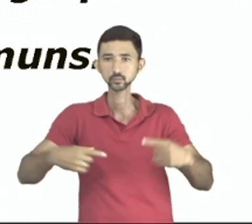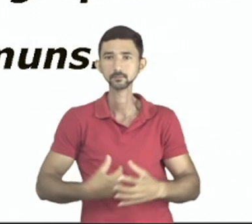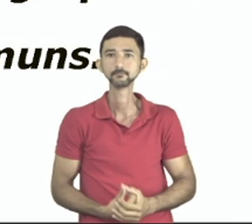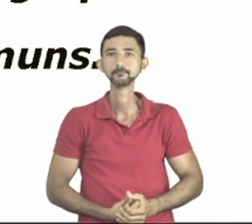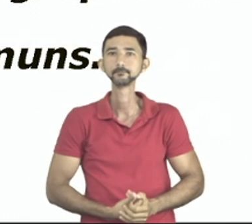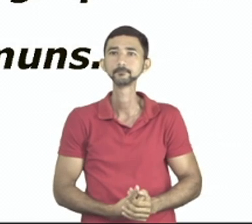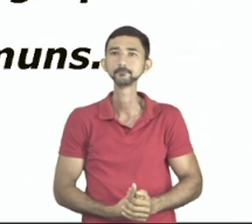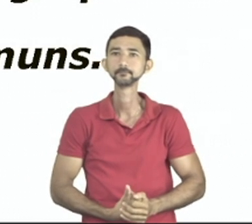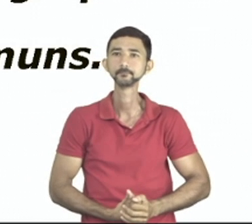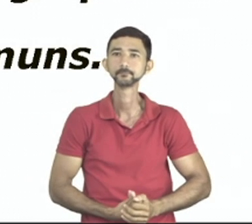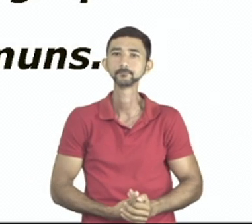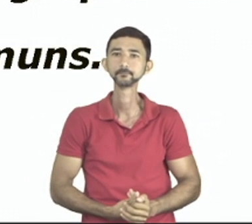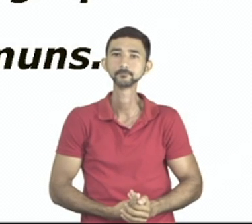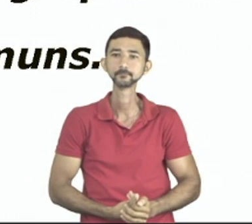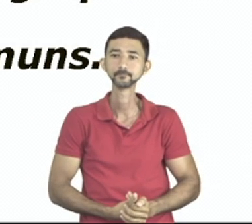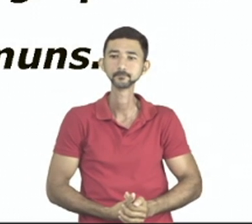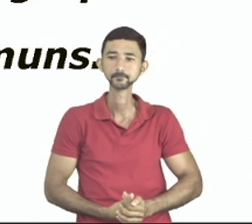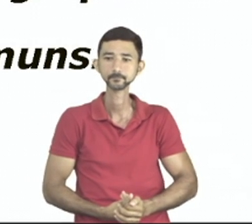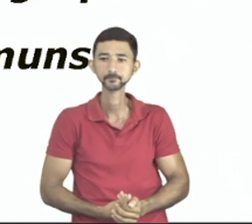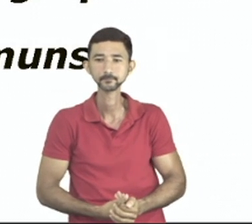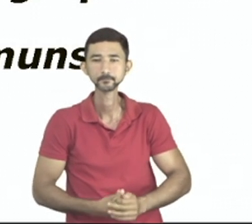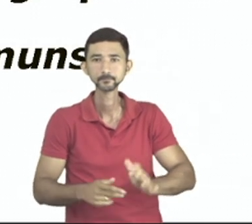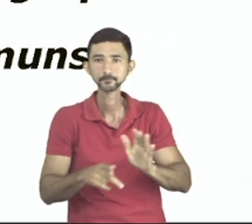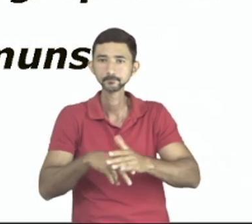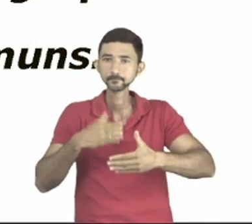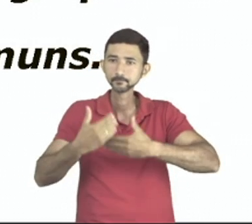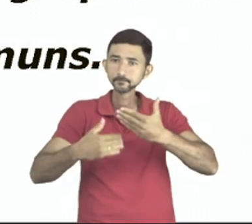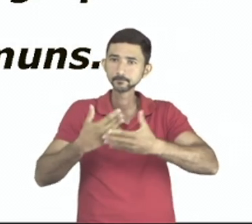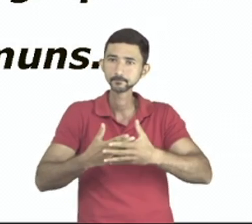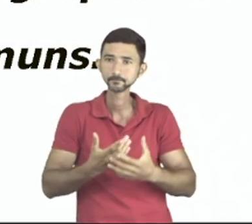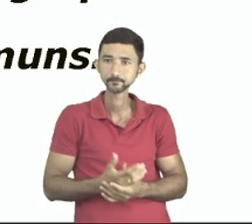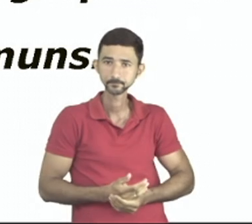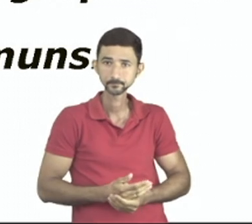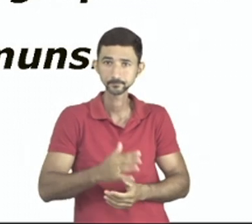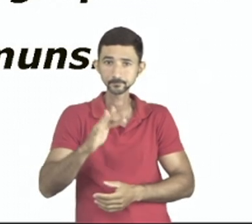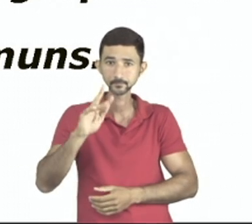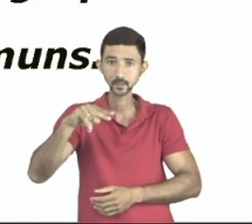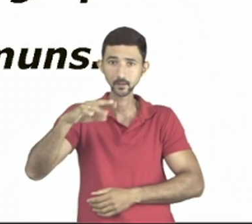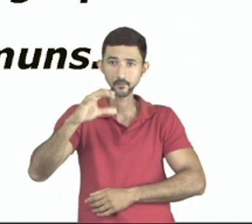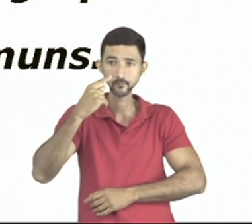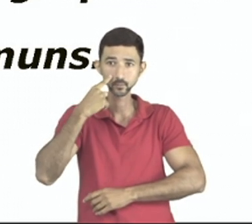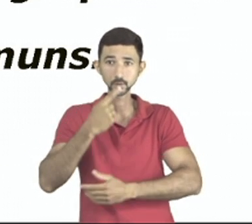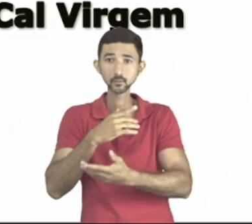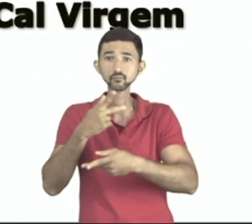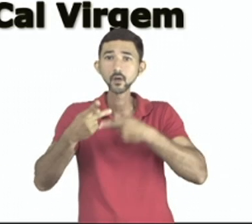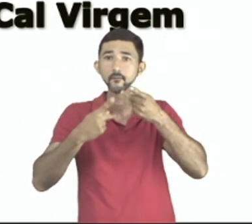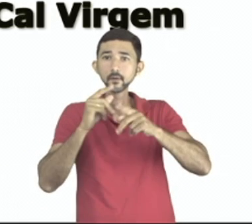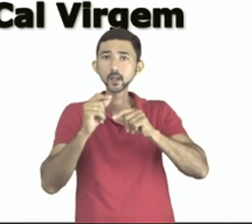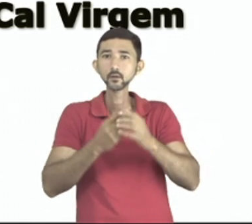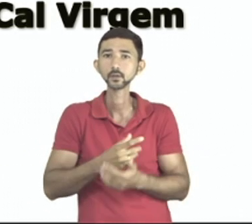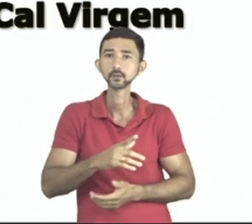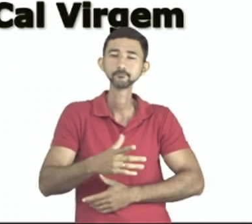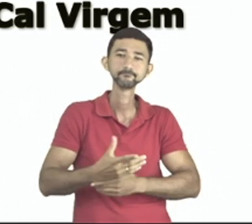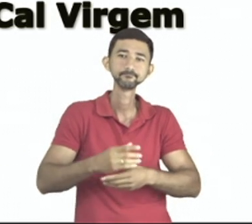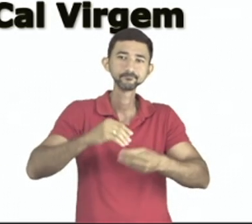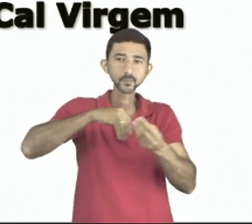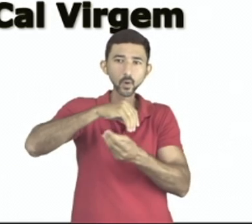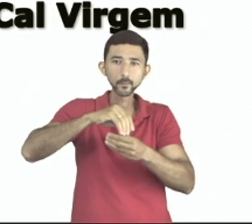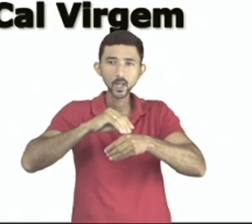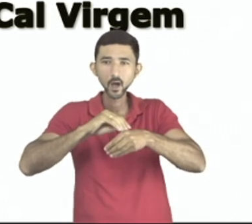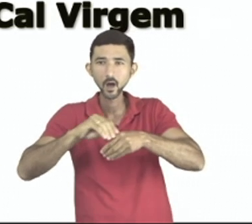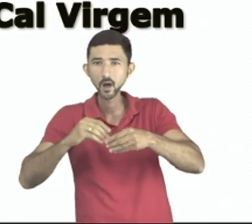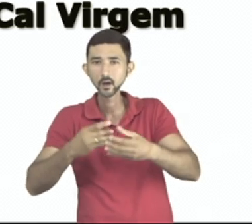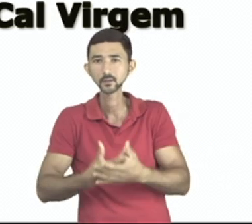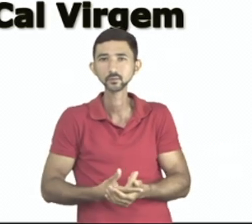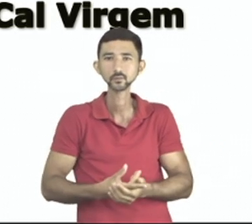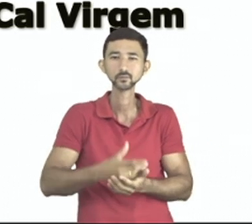aí. Os fios elétricos. E as propriedades funcionais são as funções. Só para citar para você, os ácidos, como encontrado